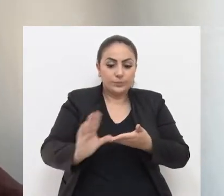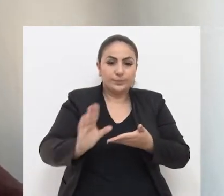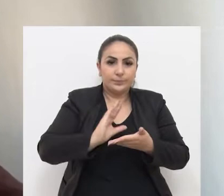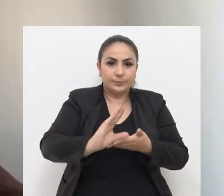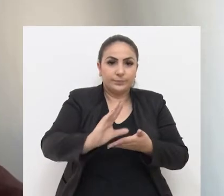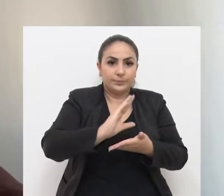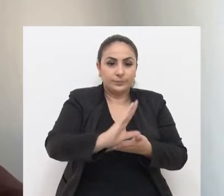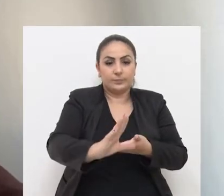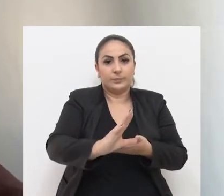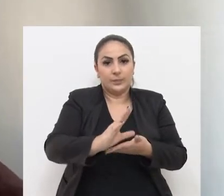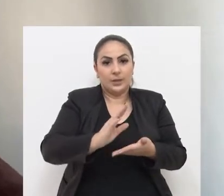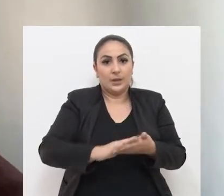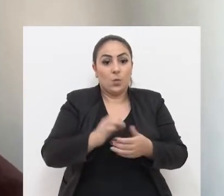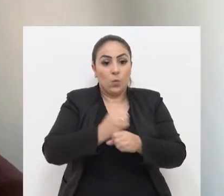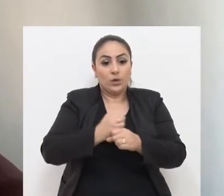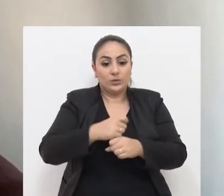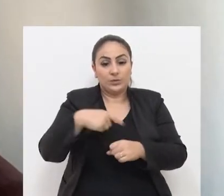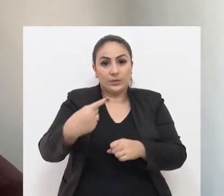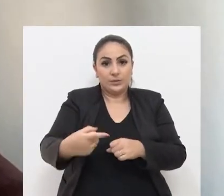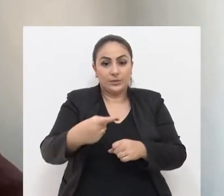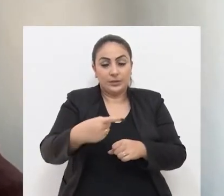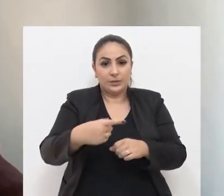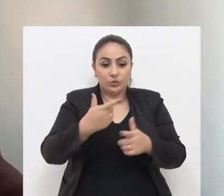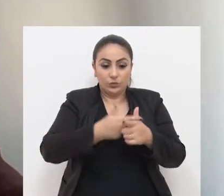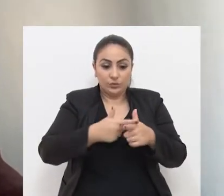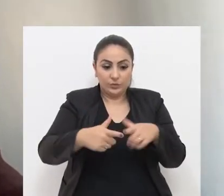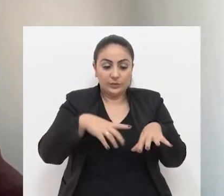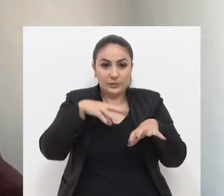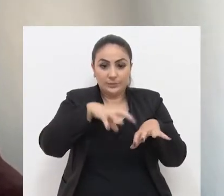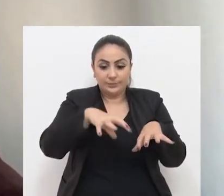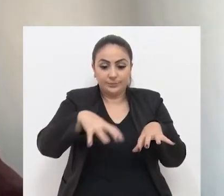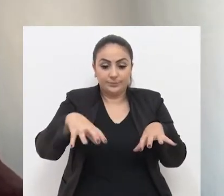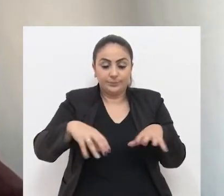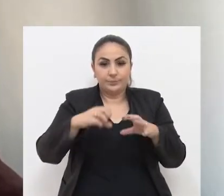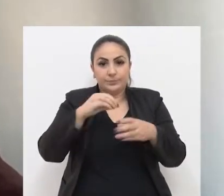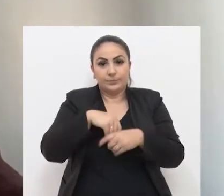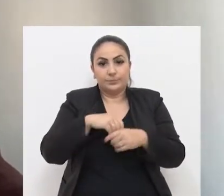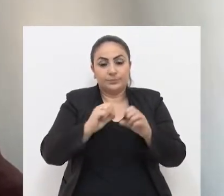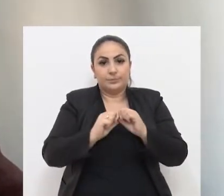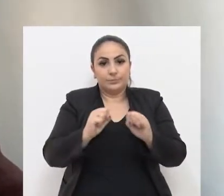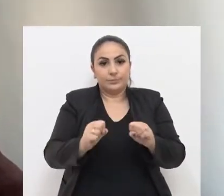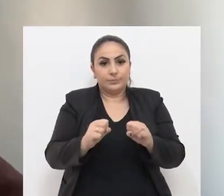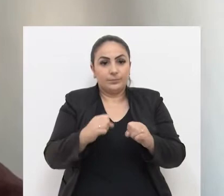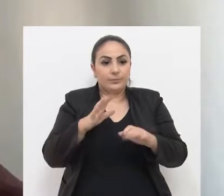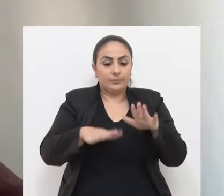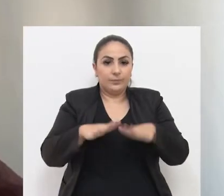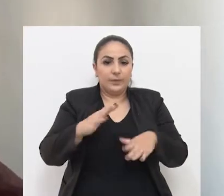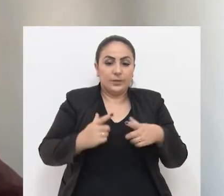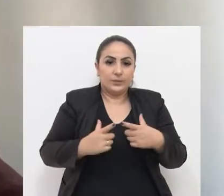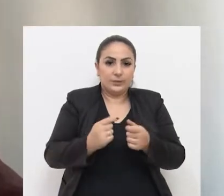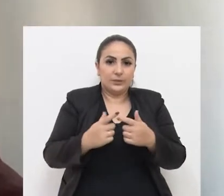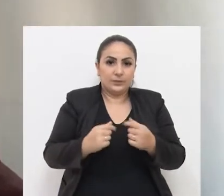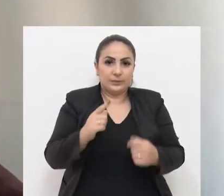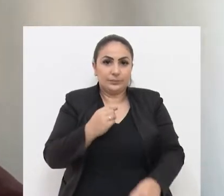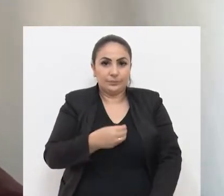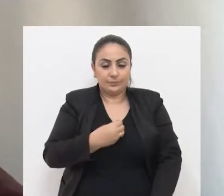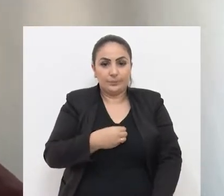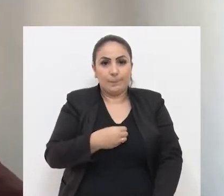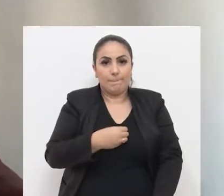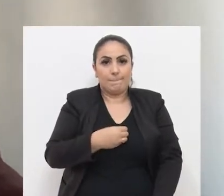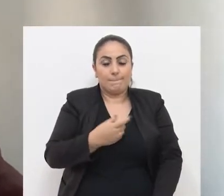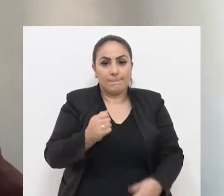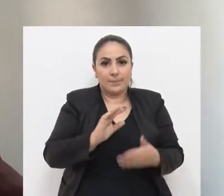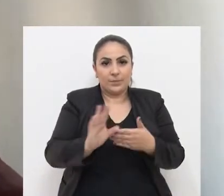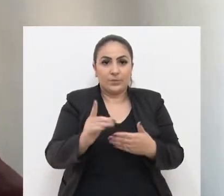investido no próximo ano, né, distribui dentro das secretarias, então conforme a despesa corrente, conforme os